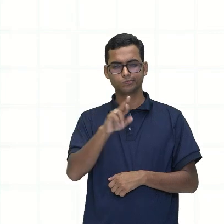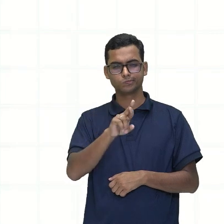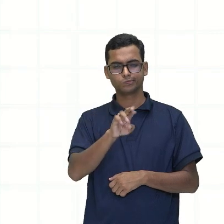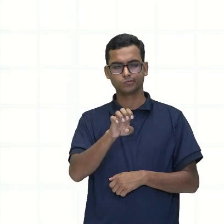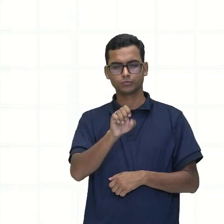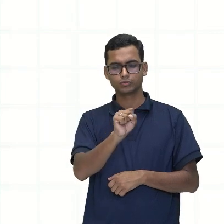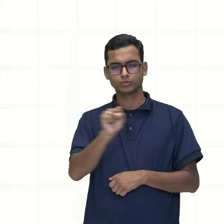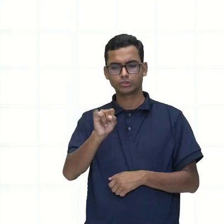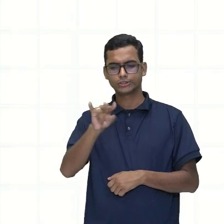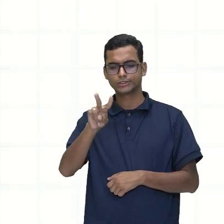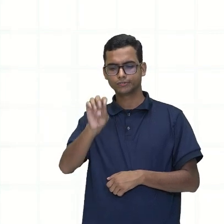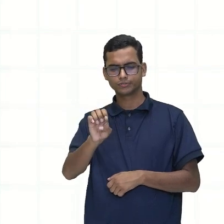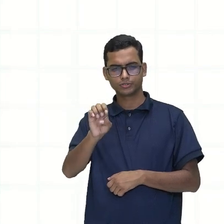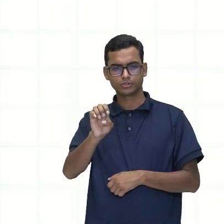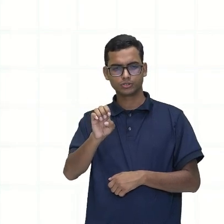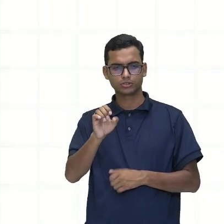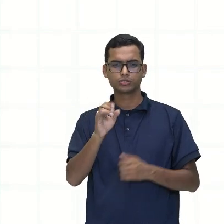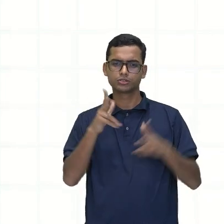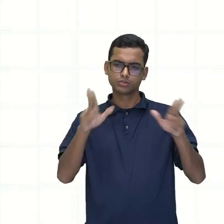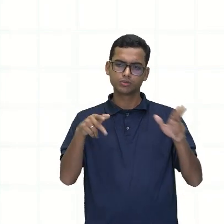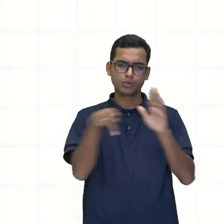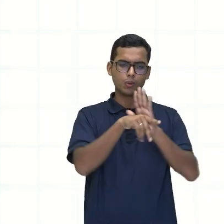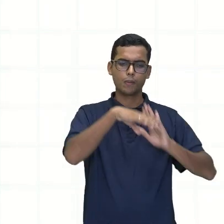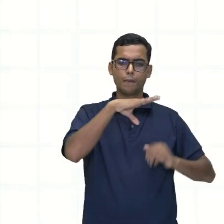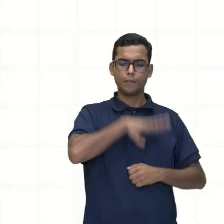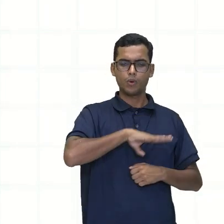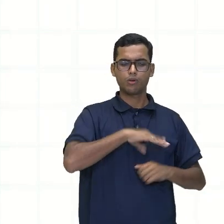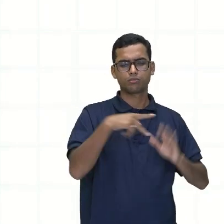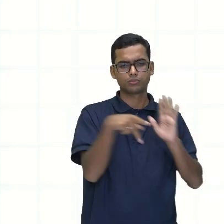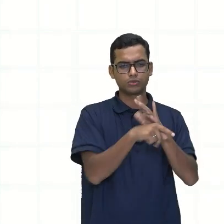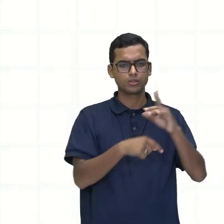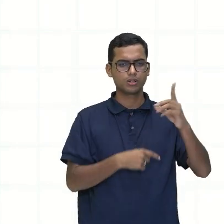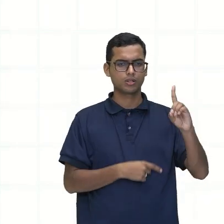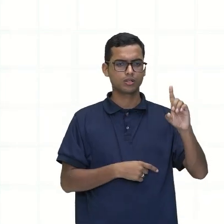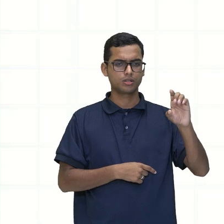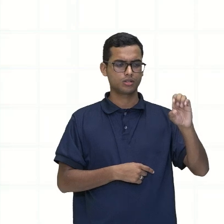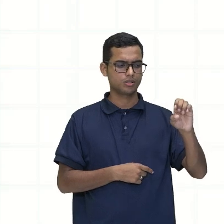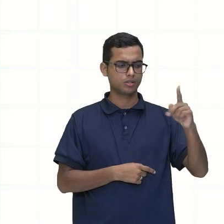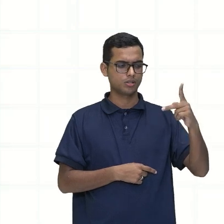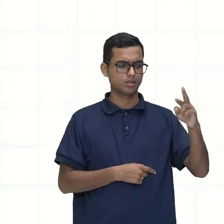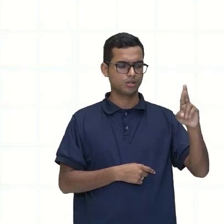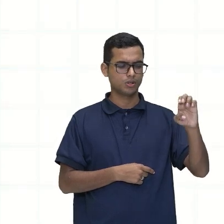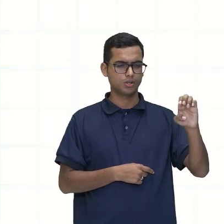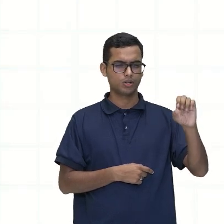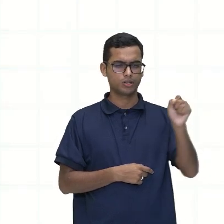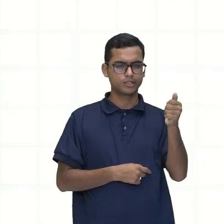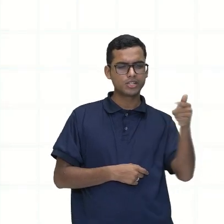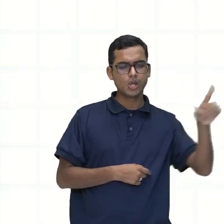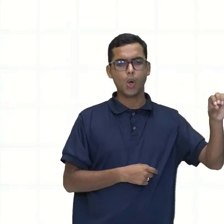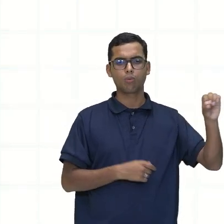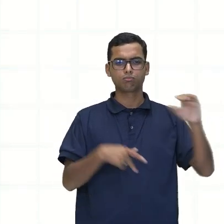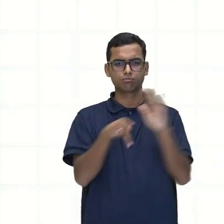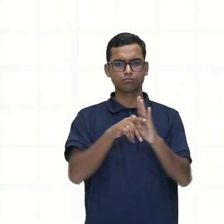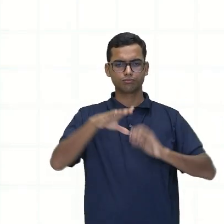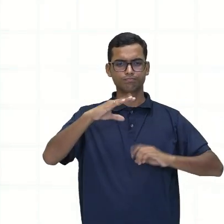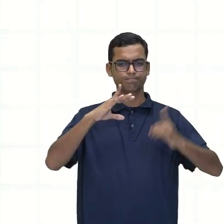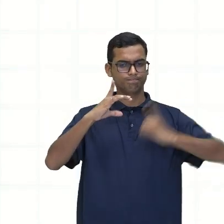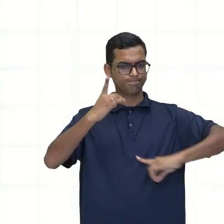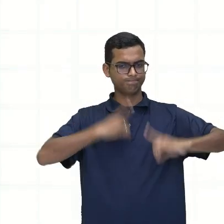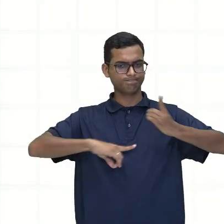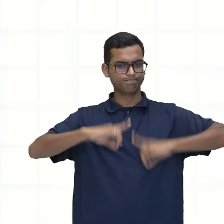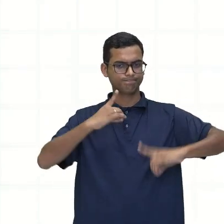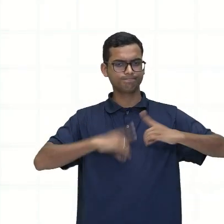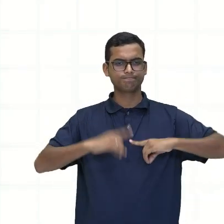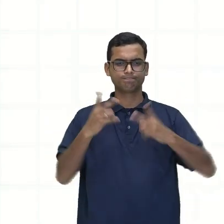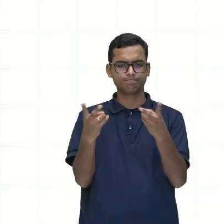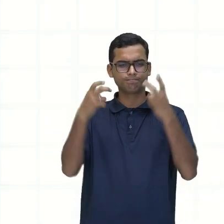né? Então, todas as palavras relacionadas a elas vão aparecer também, ok? E por que que você já sabe que o título, o